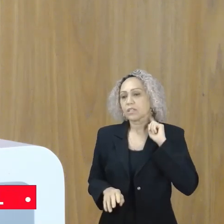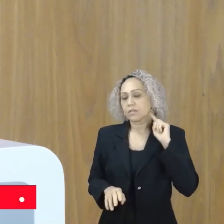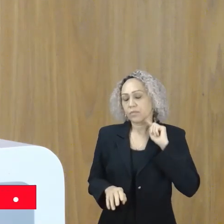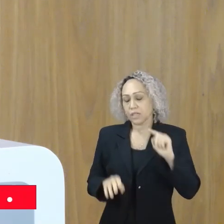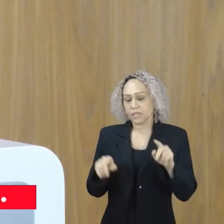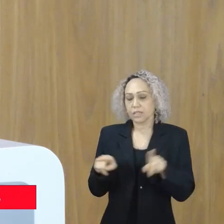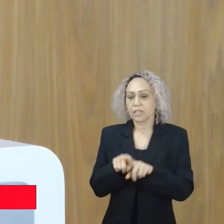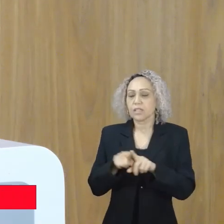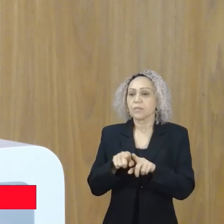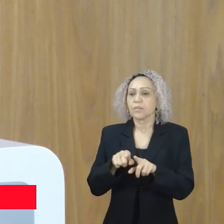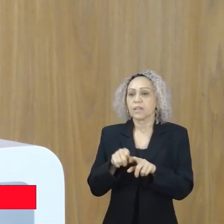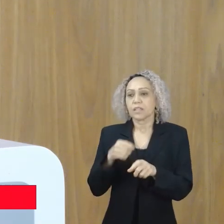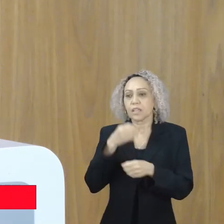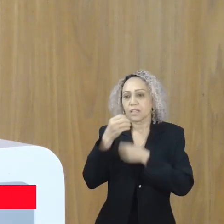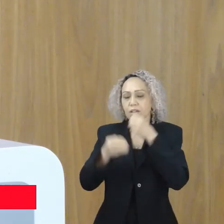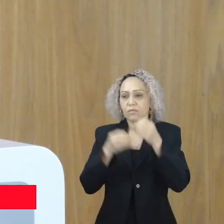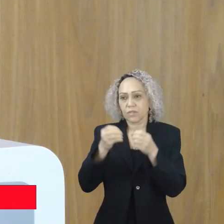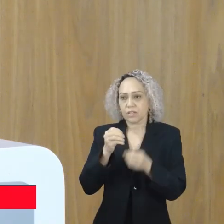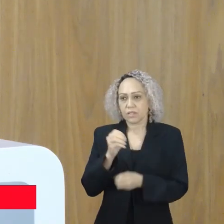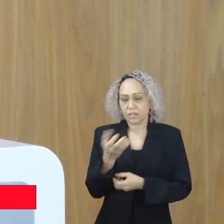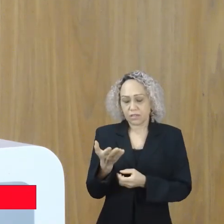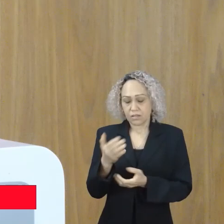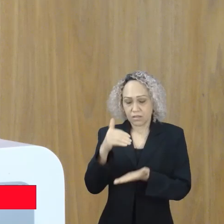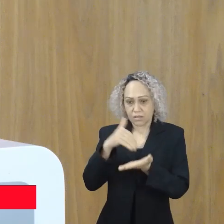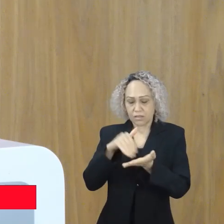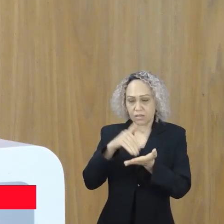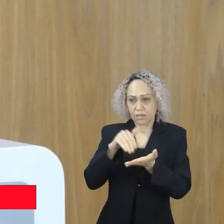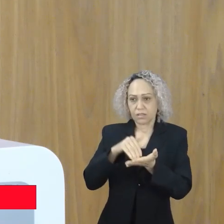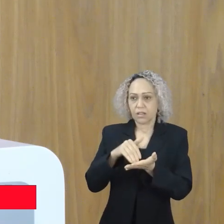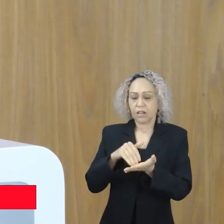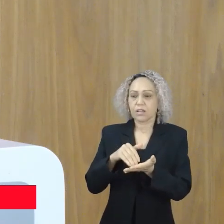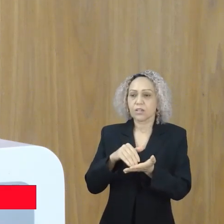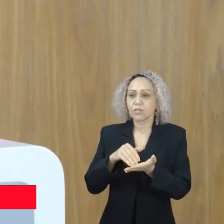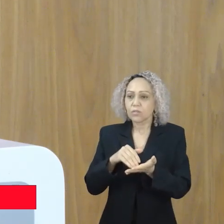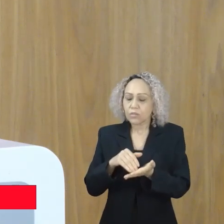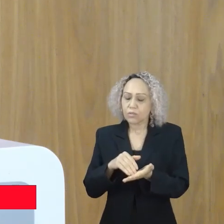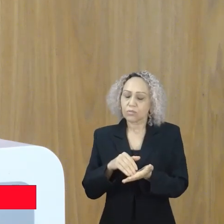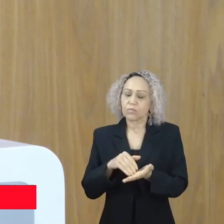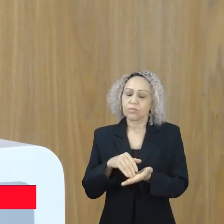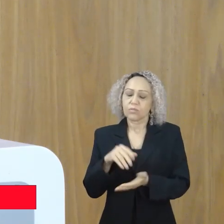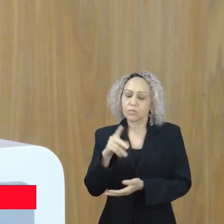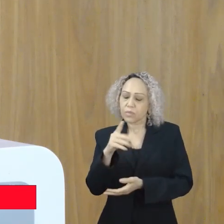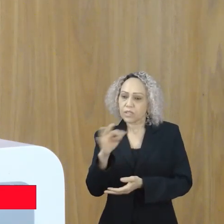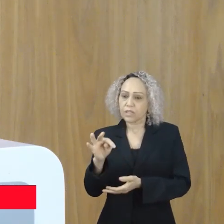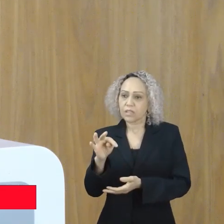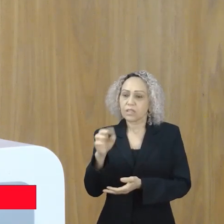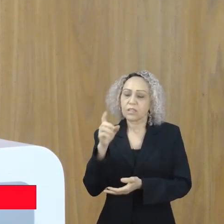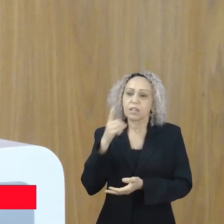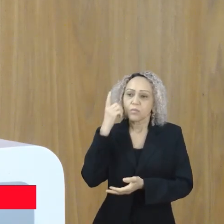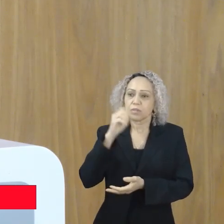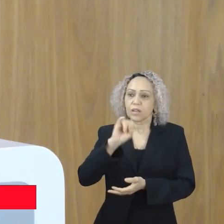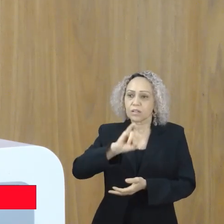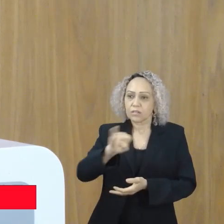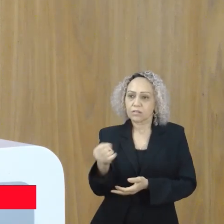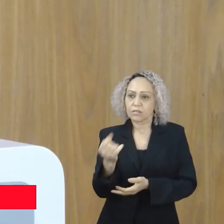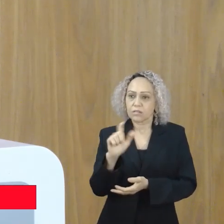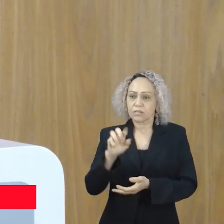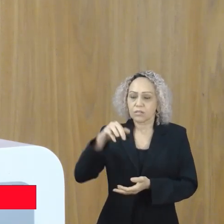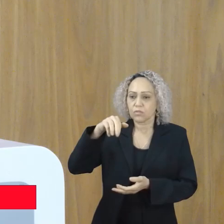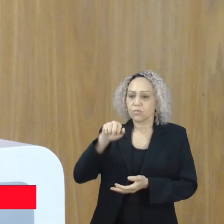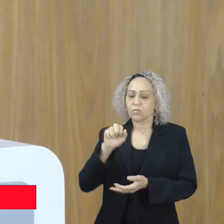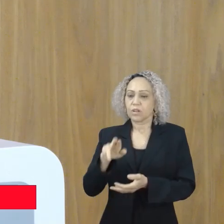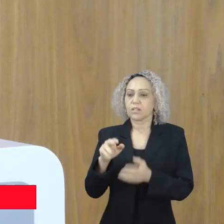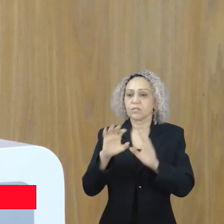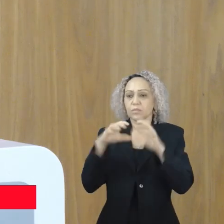a conferência eleitoral do PT com o secretário nacional de comunicação do partido, deputado federal Gilmar Tato.